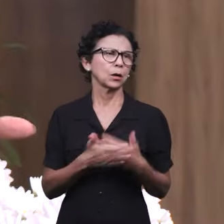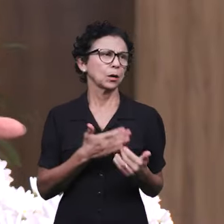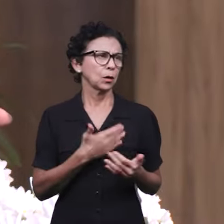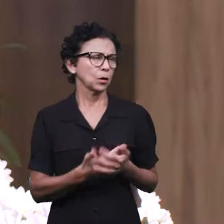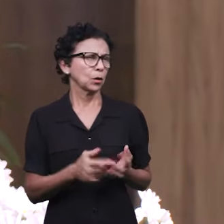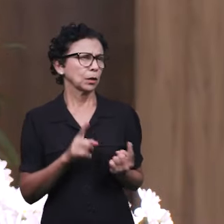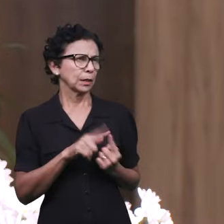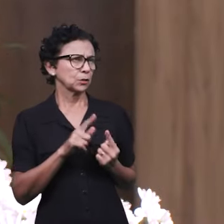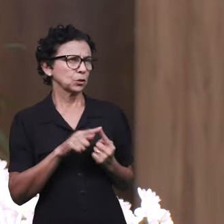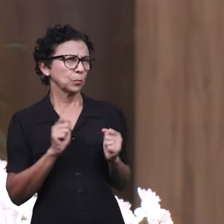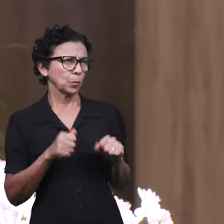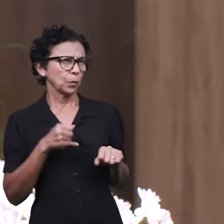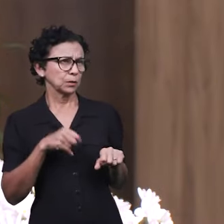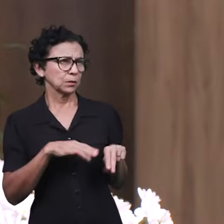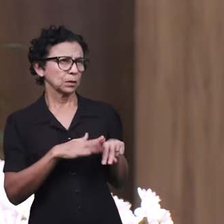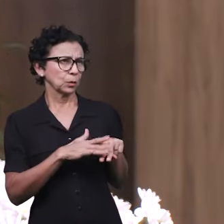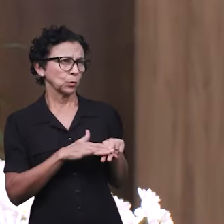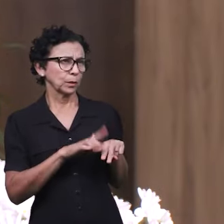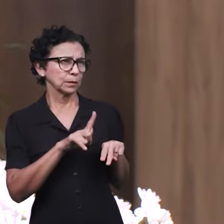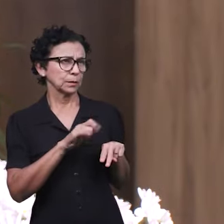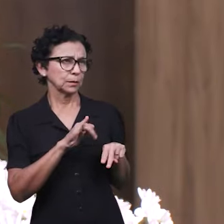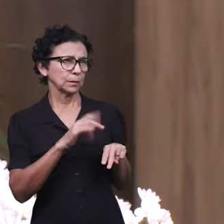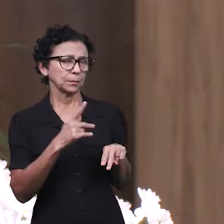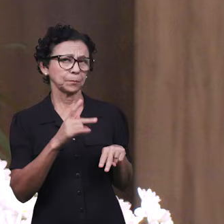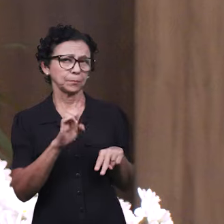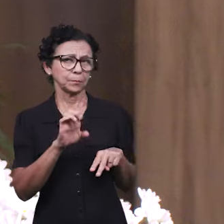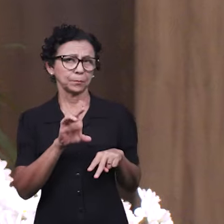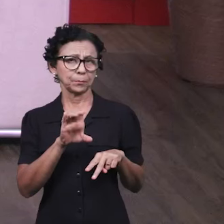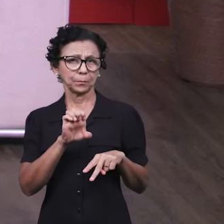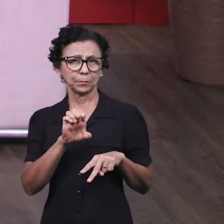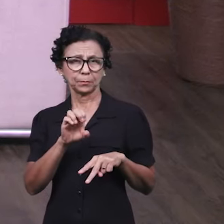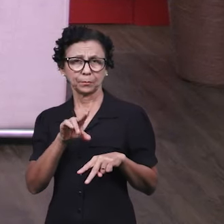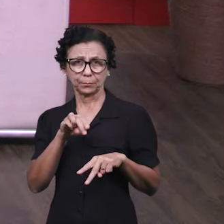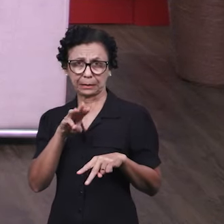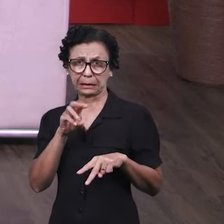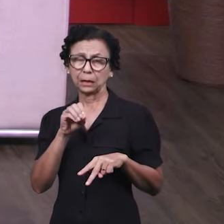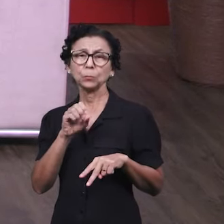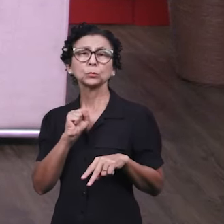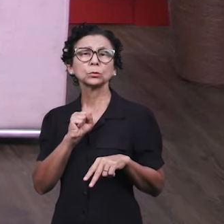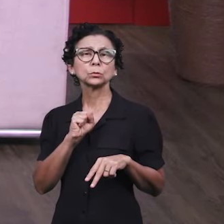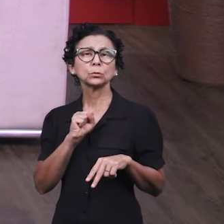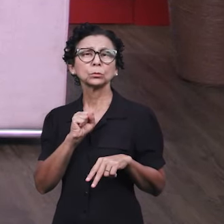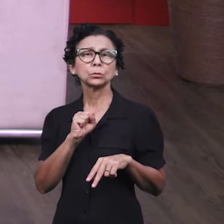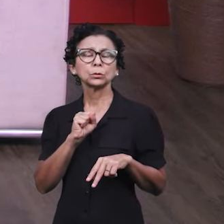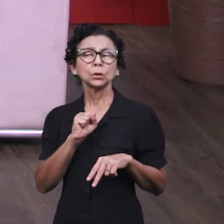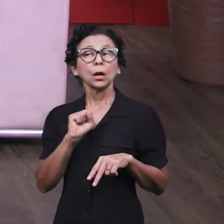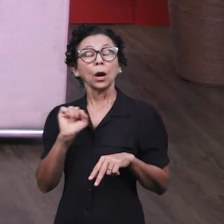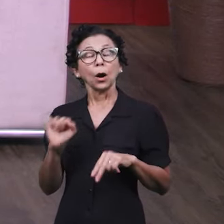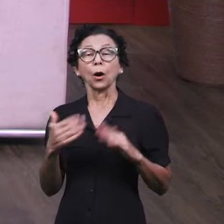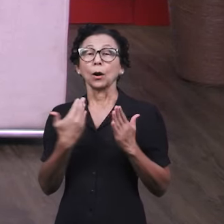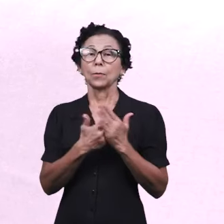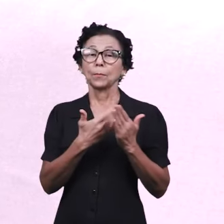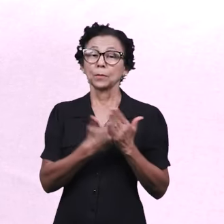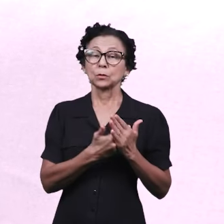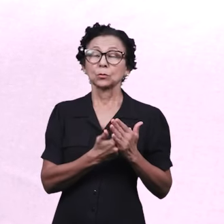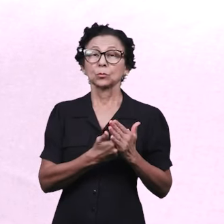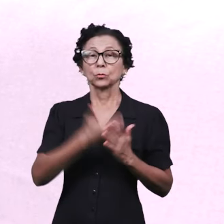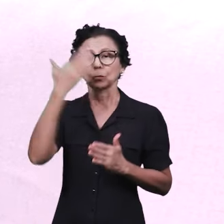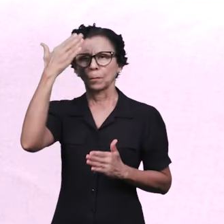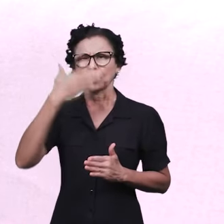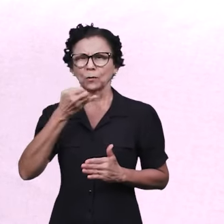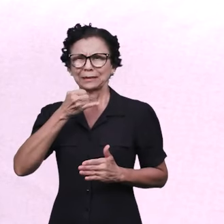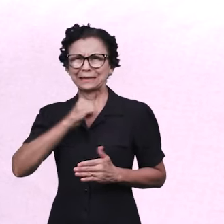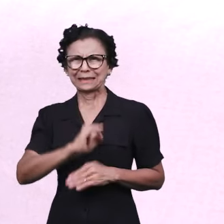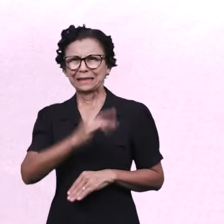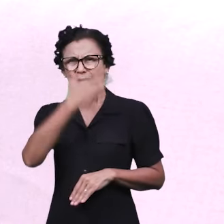tipo de atividade física ou pode piorar ess essa doença então Eh os Estudos comprovam que quando a paciente está muito